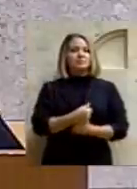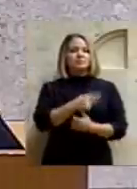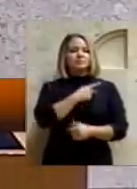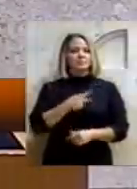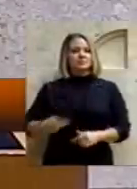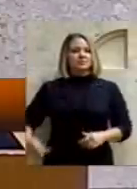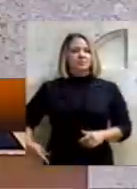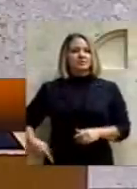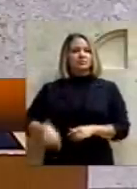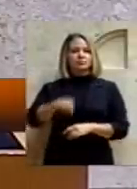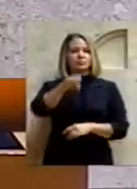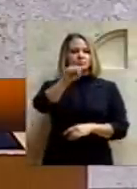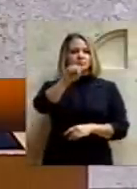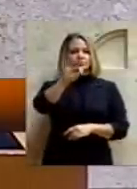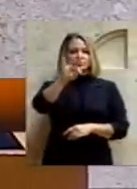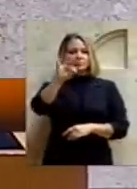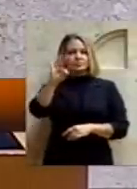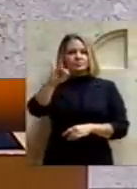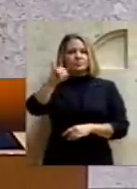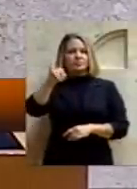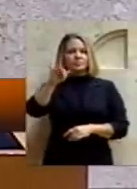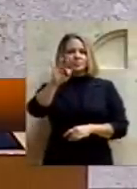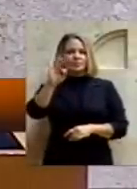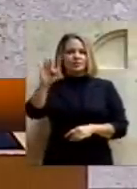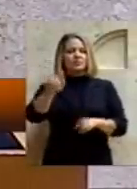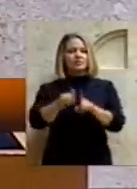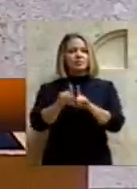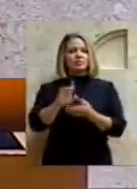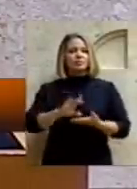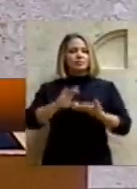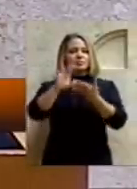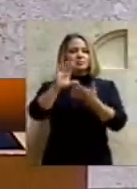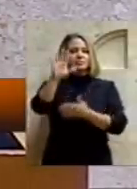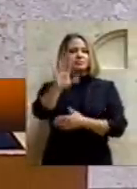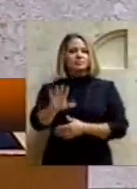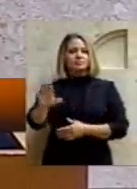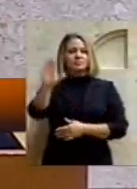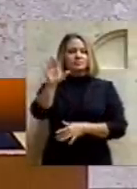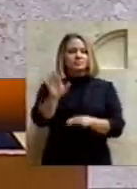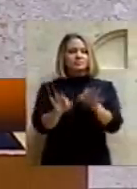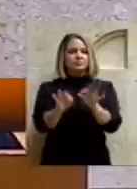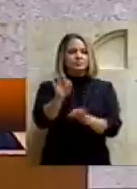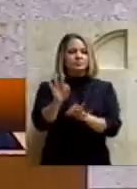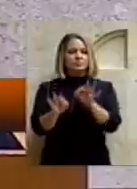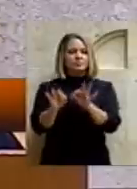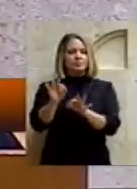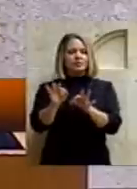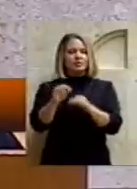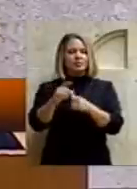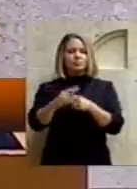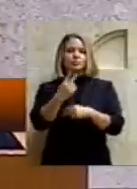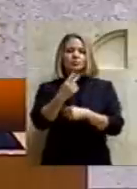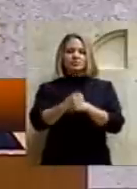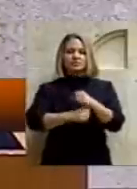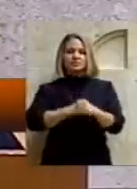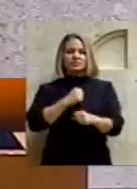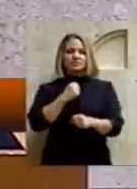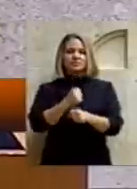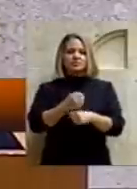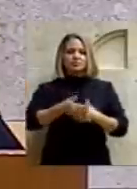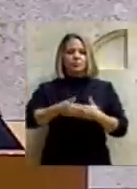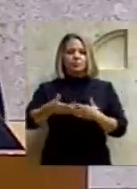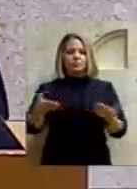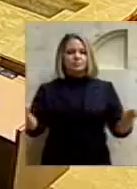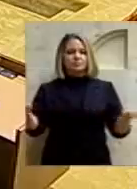presidente do Supremo Tribunal Federal e do Conselho Nacional de Justiça para o biênio que hoje se